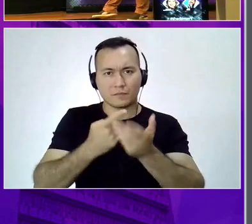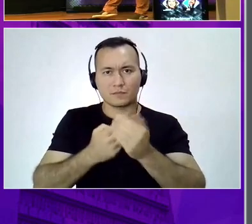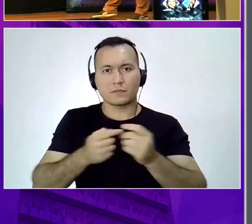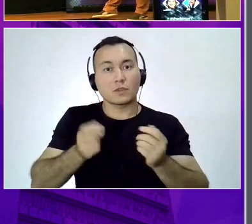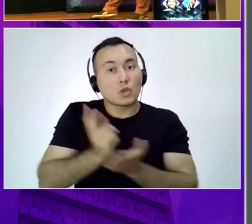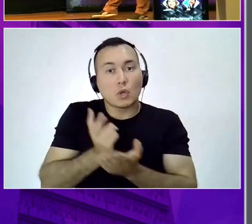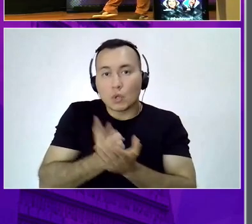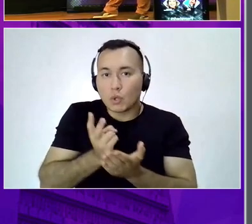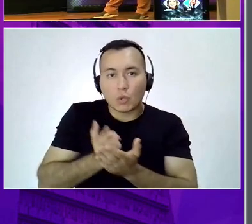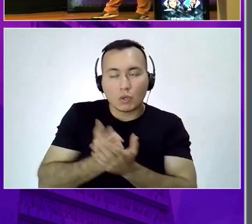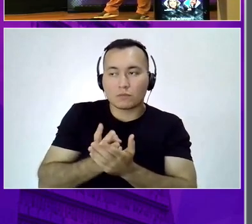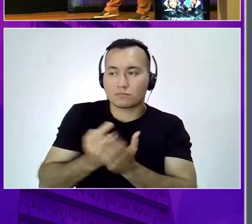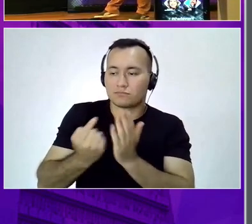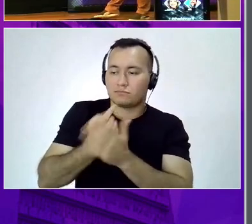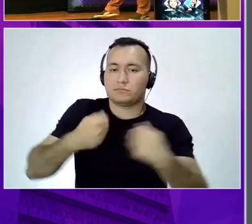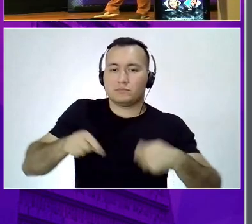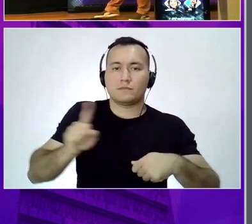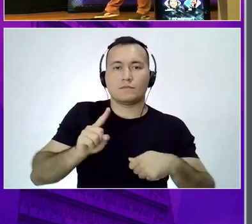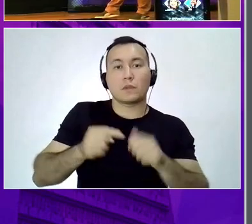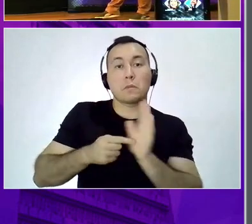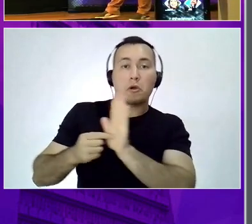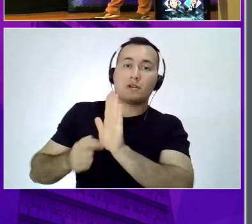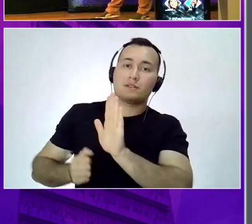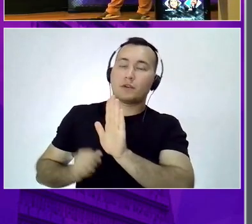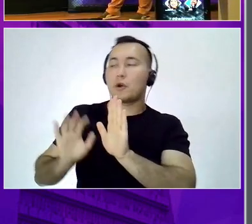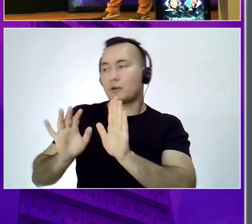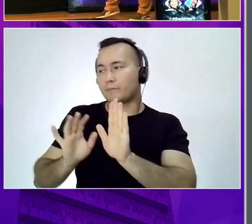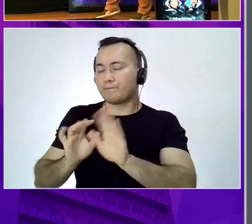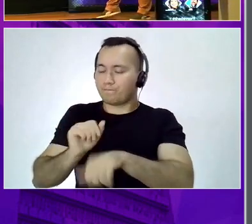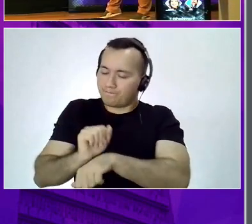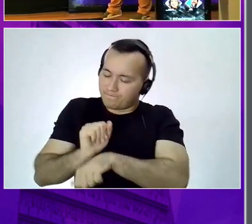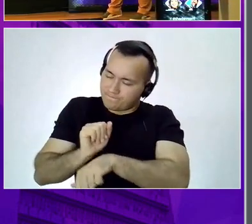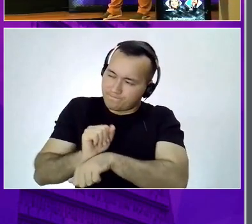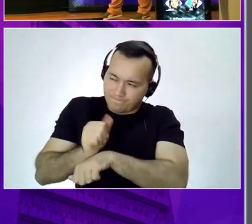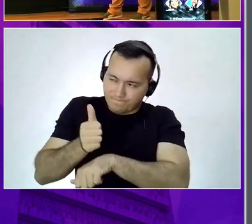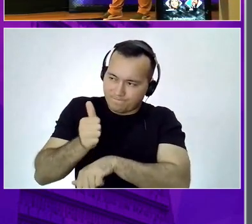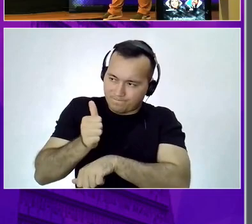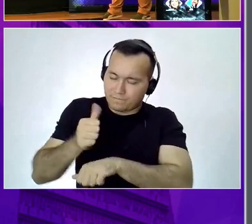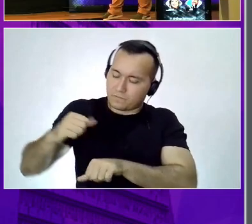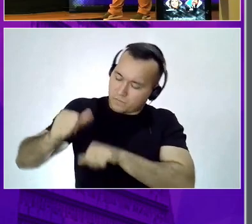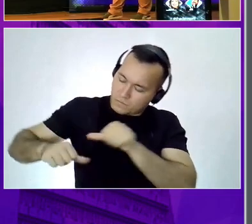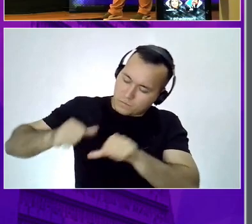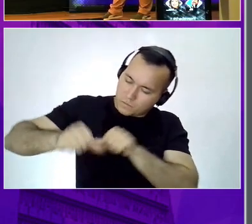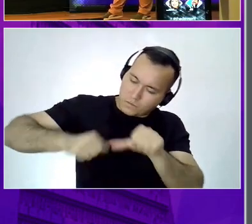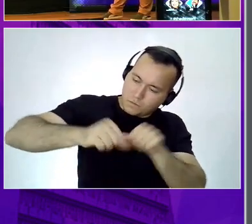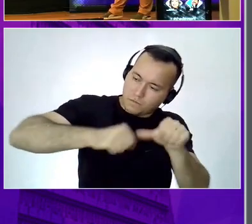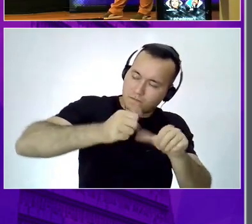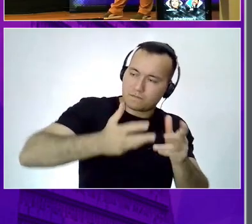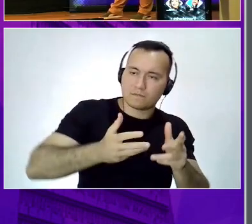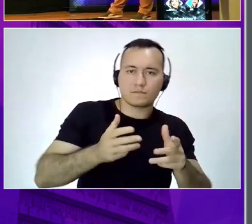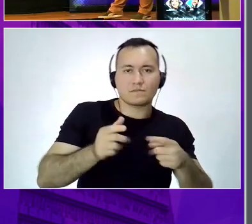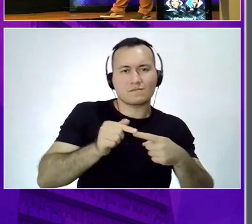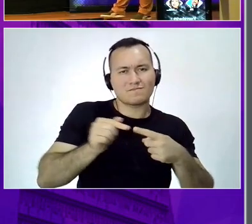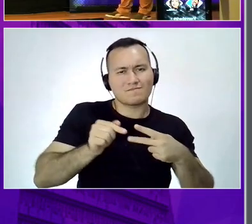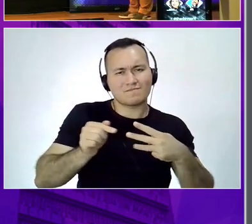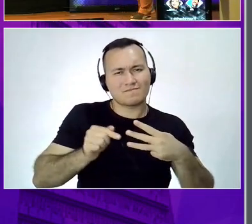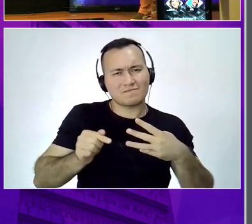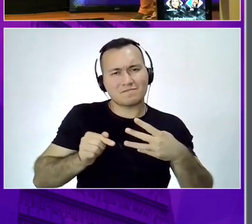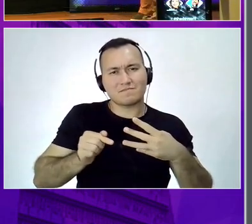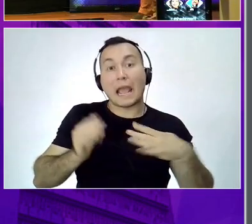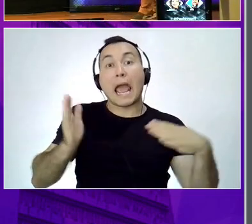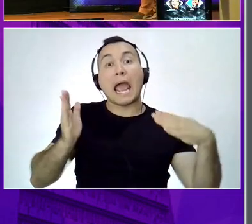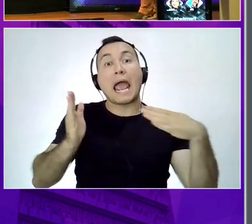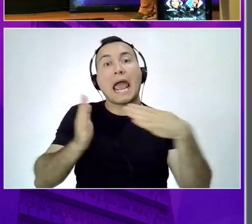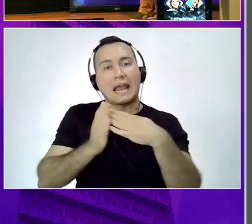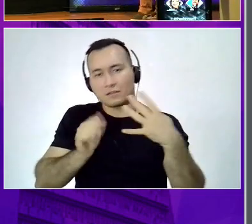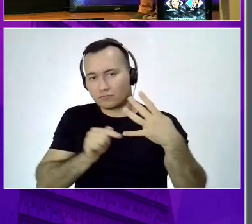de um mês, provavelmente aqui é o plano, talvez você vai fazer dentro de semanas, no máximo no horizonte de um mês. Então, essa é a ideia